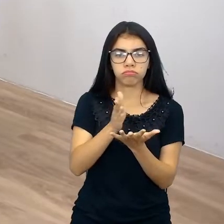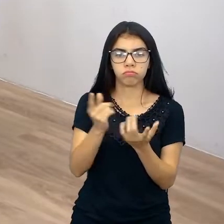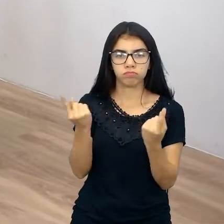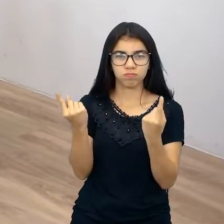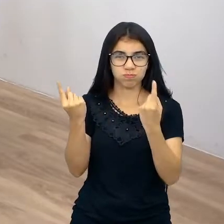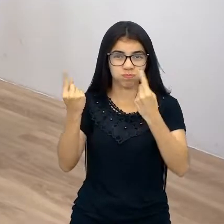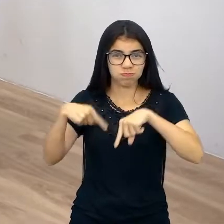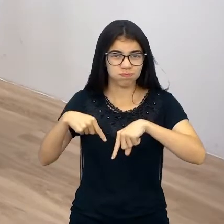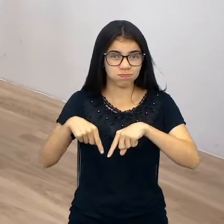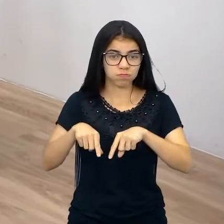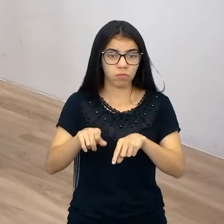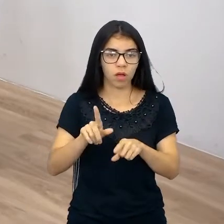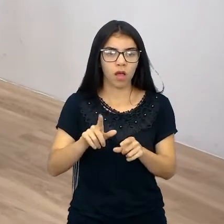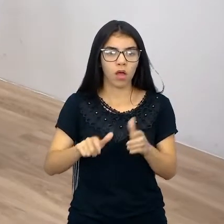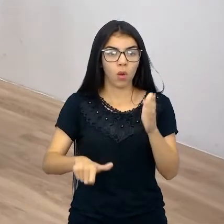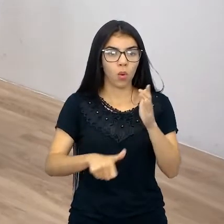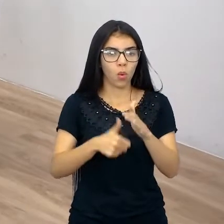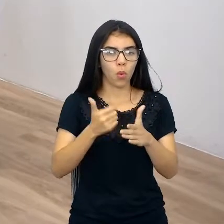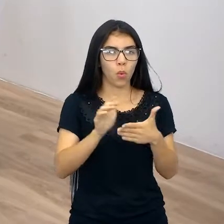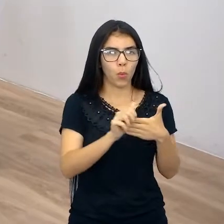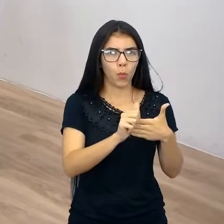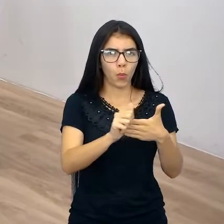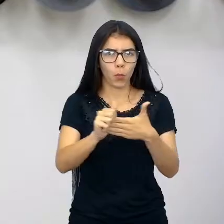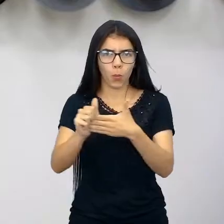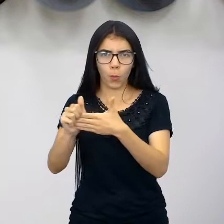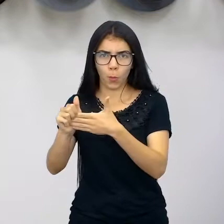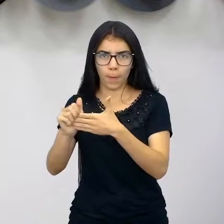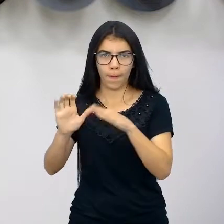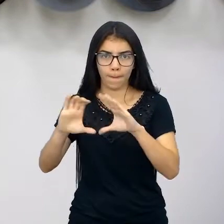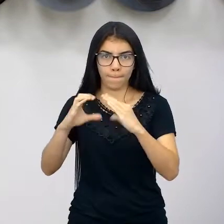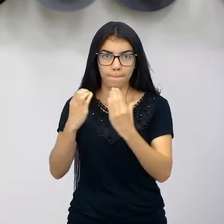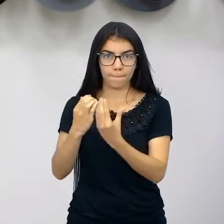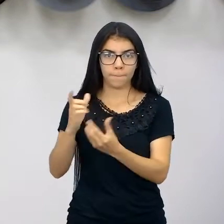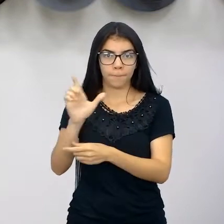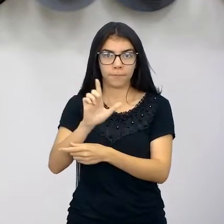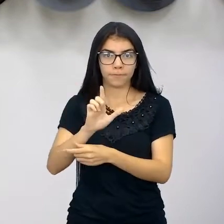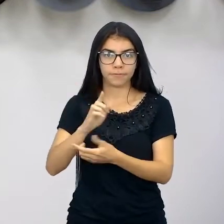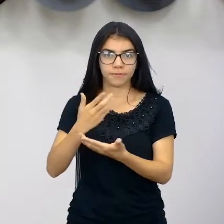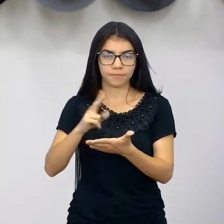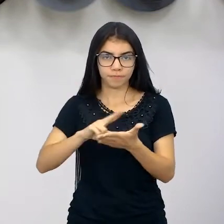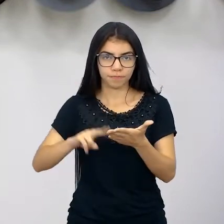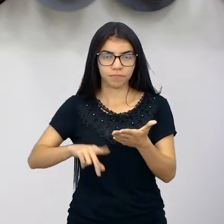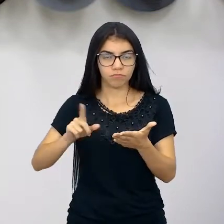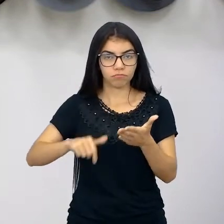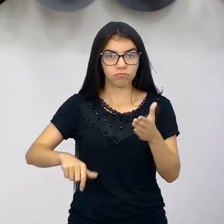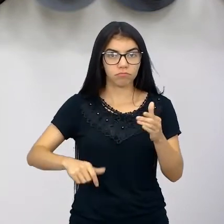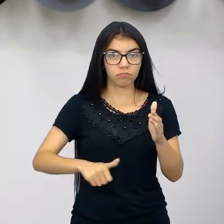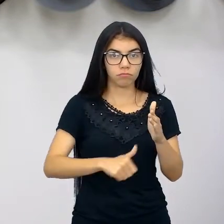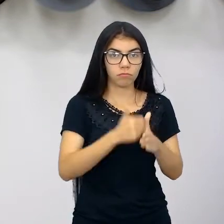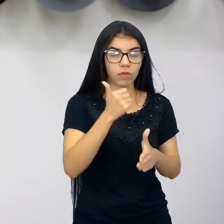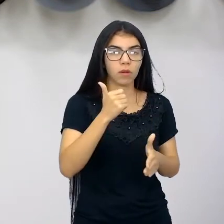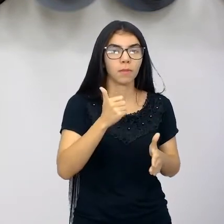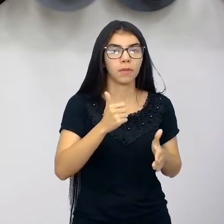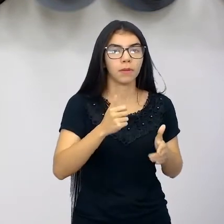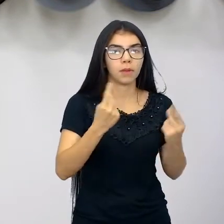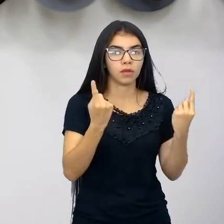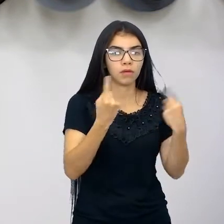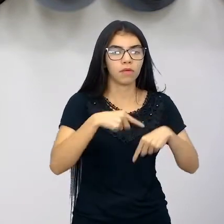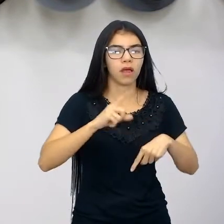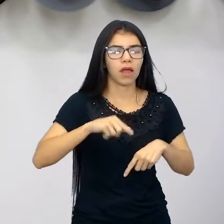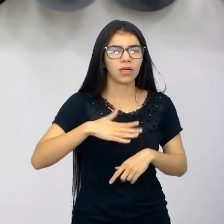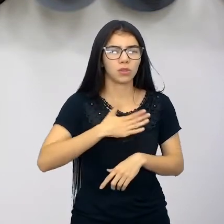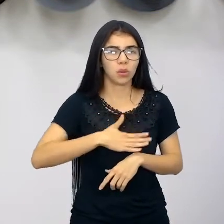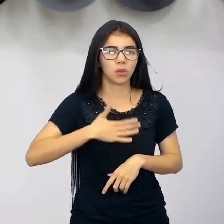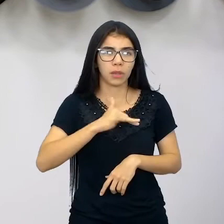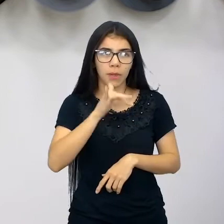certeza. Um que eu acompanho o clube de leitura lá no Start, a professora falou que o grande desafio era o gosto dos estudantes mesmo. Então, um